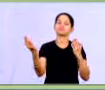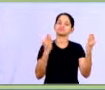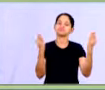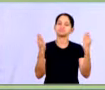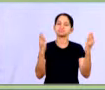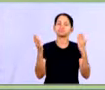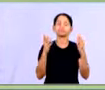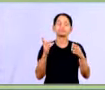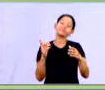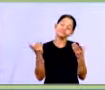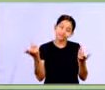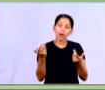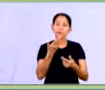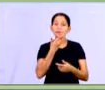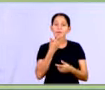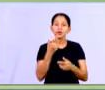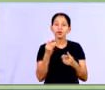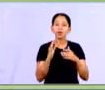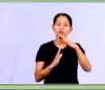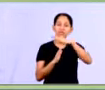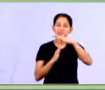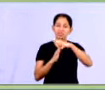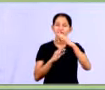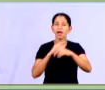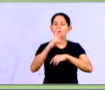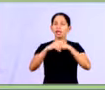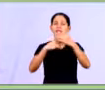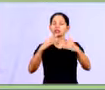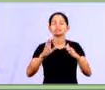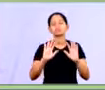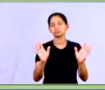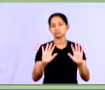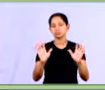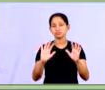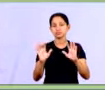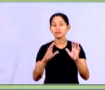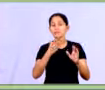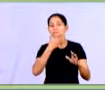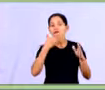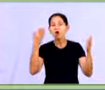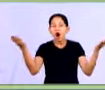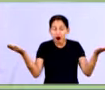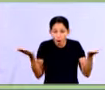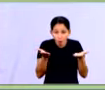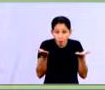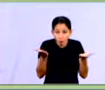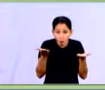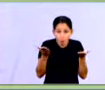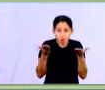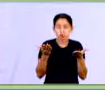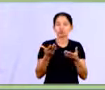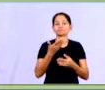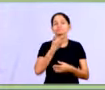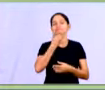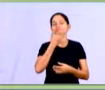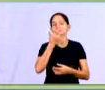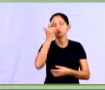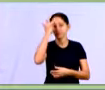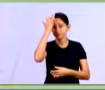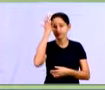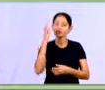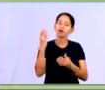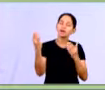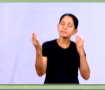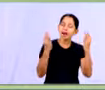num momento só no tempo, não no momento daqui 1 ano, daqui 8 meses, mas sim para o presente, torna mais fácil a possibilidade